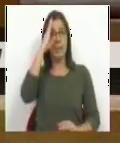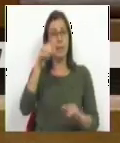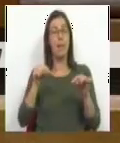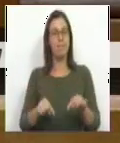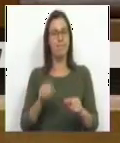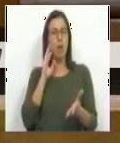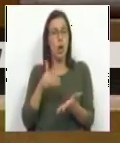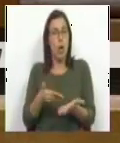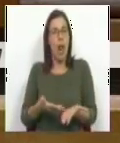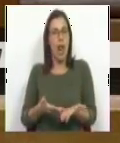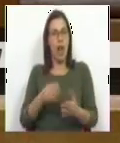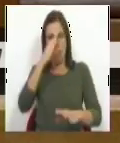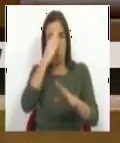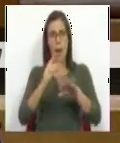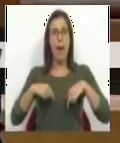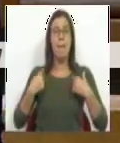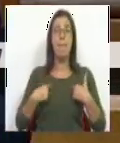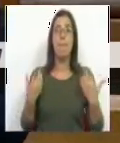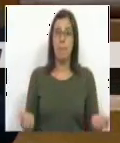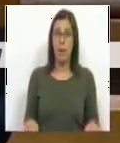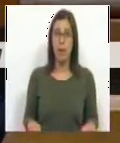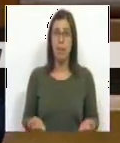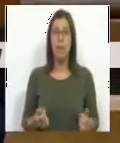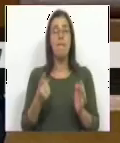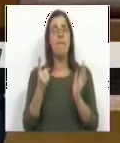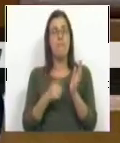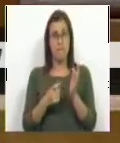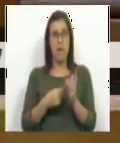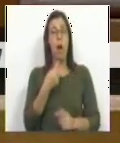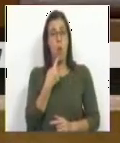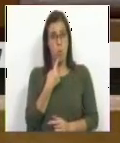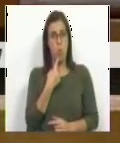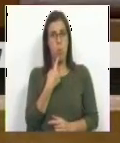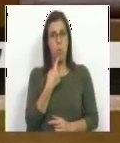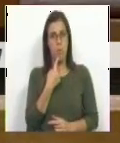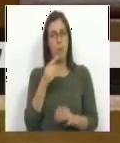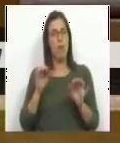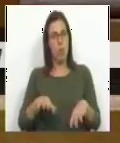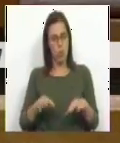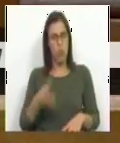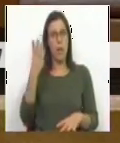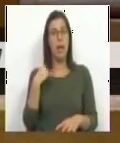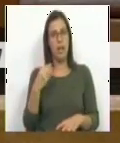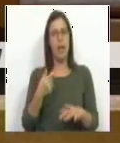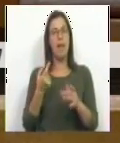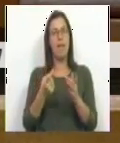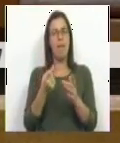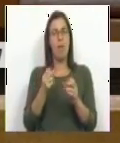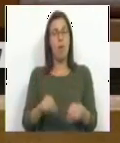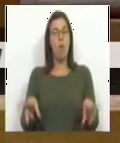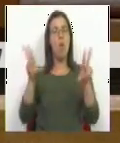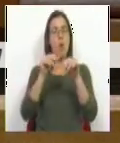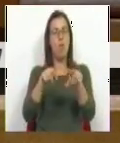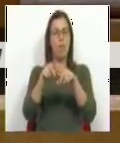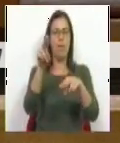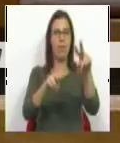aqui resultados do seu empenho. Falta muito. Tem mesmo que concluir, Sra. Deputada Catarina E com isto Martins, concluo. Falta um novo impulso na